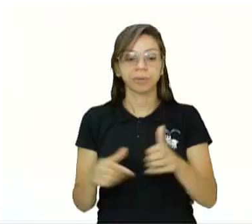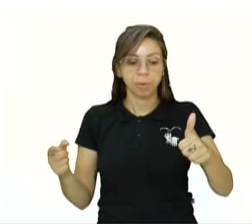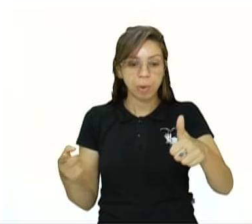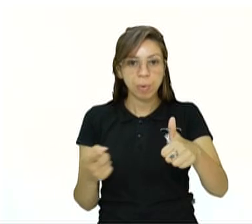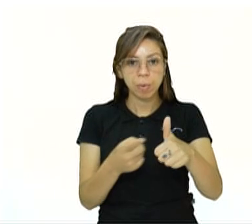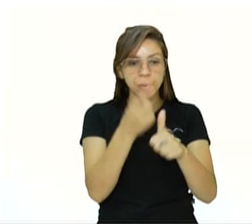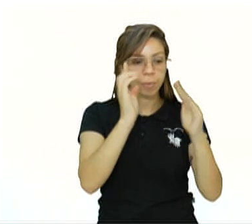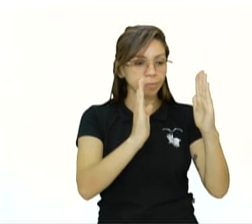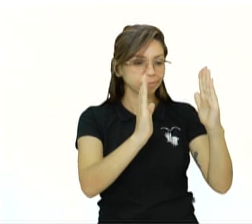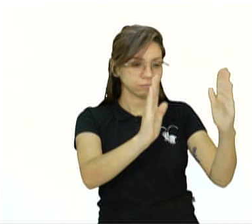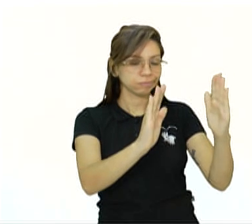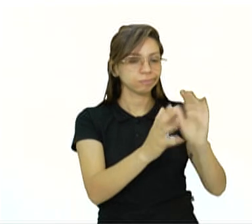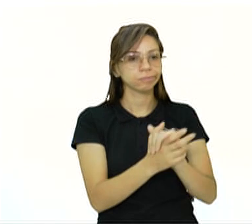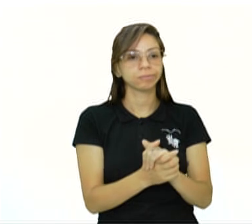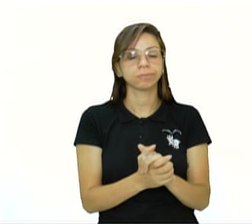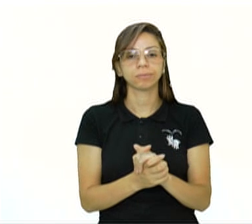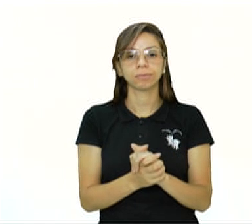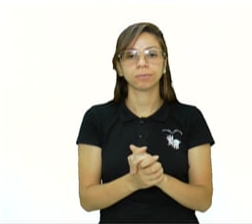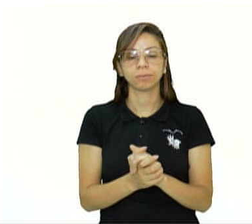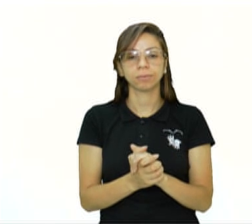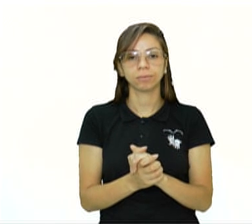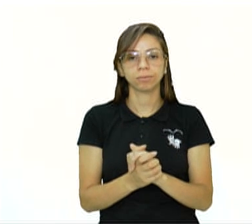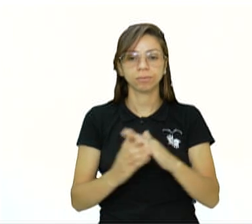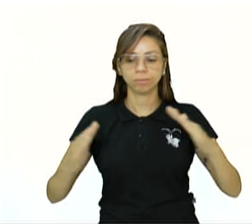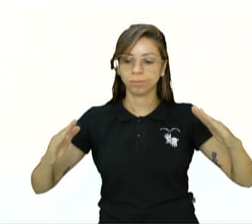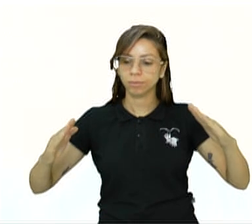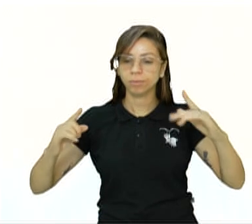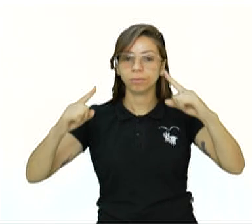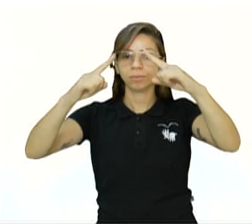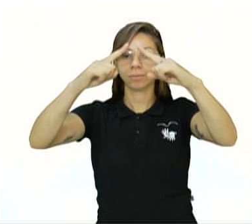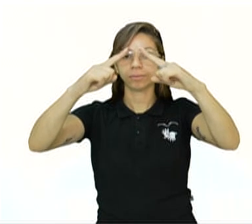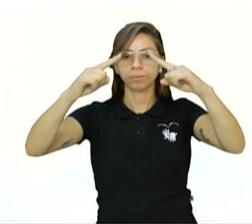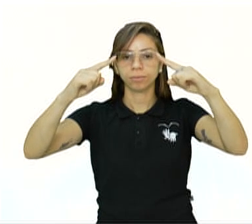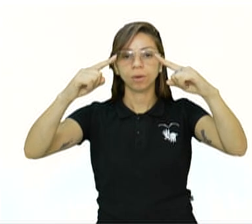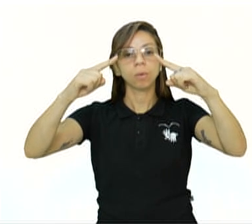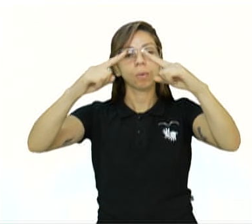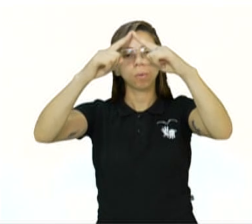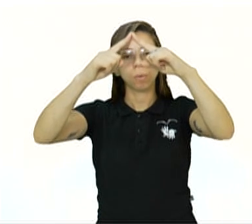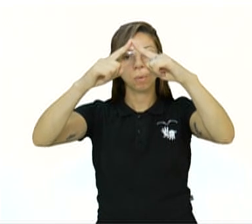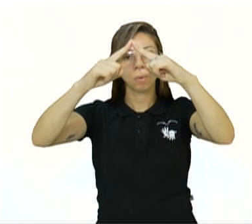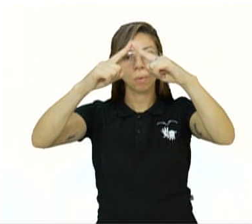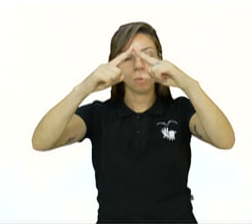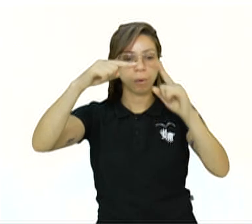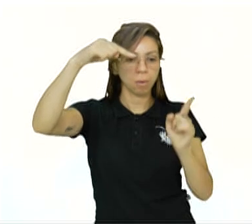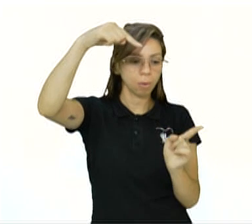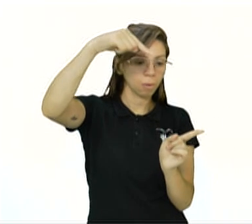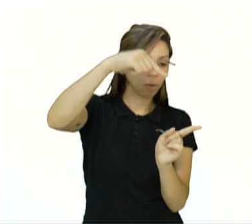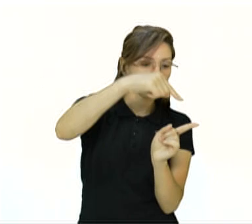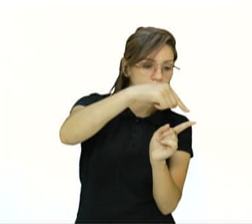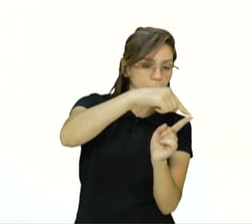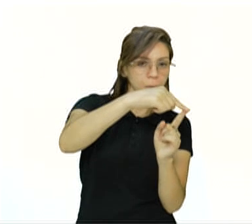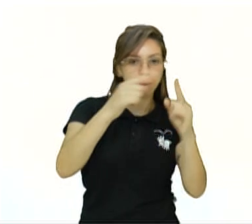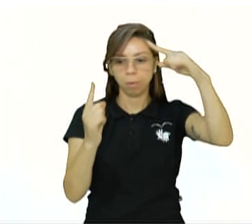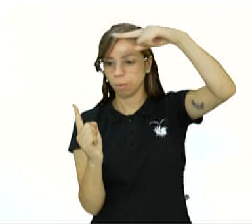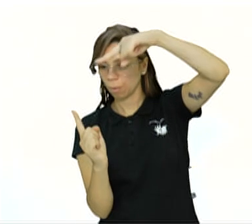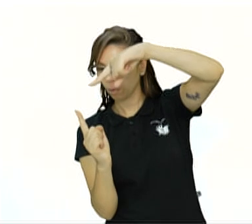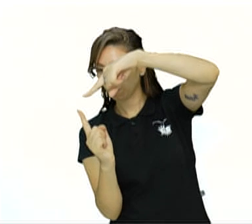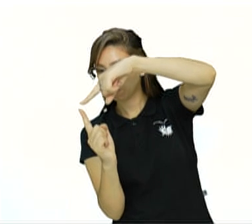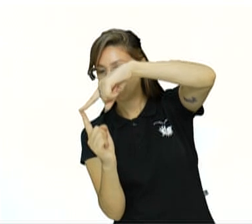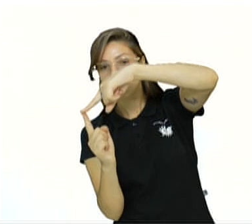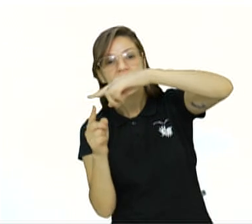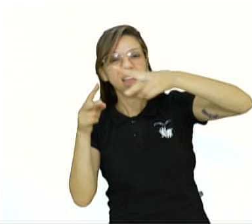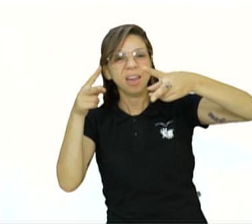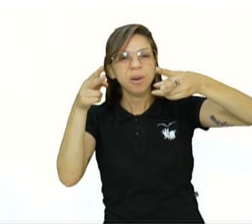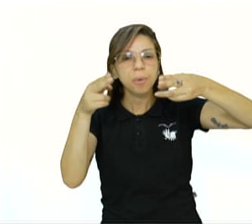1. Ligue os palitinhos com as jujubas formando um triângulo. Então, igualzinho tá aqui na imagem. Vocês